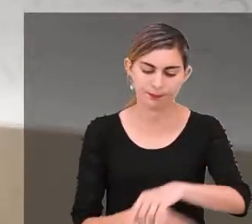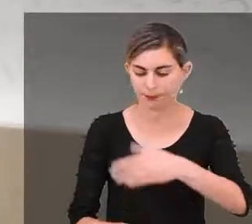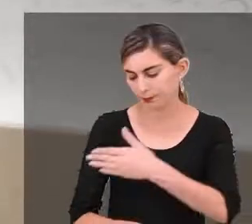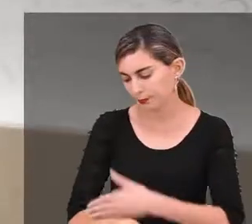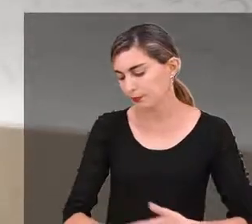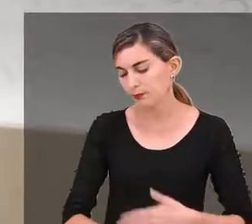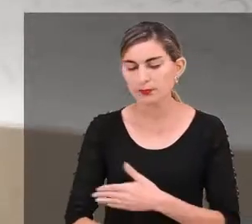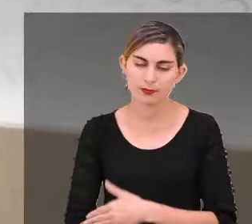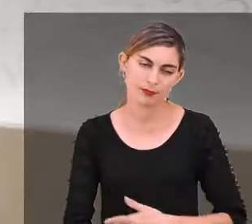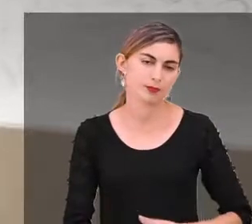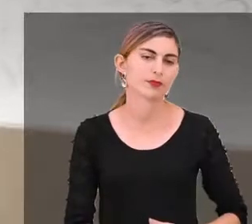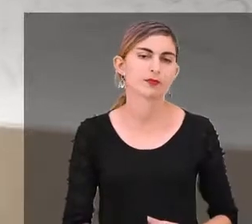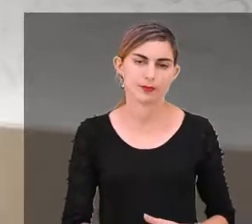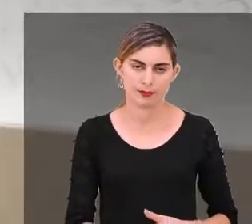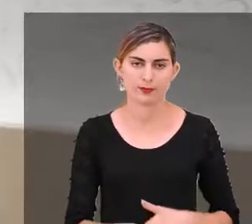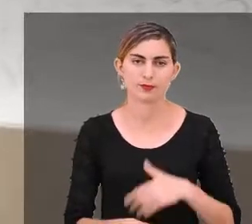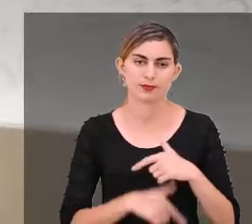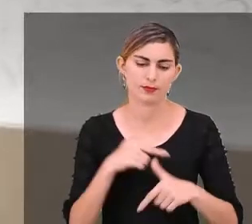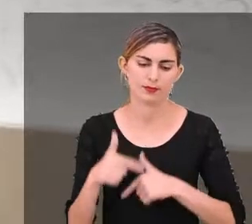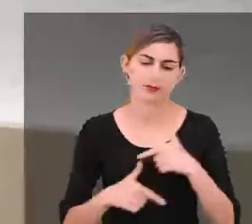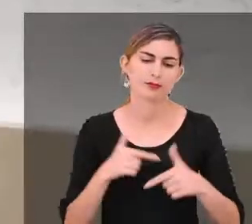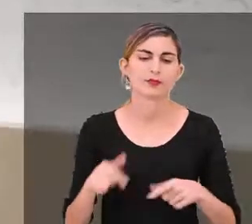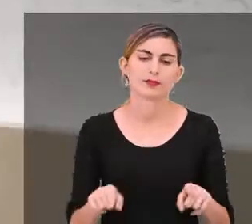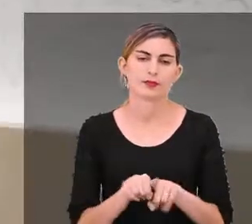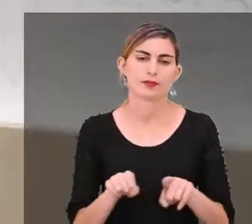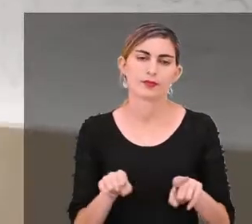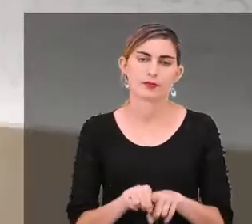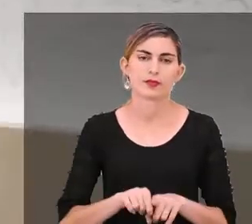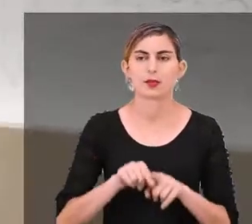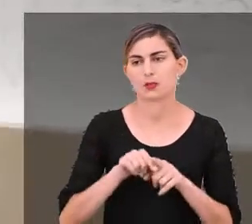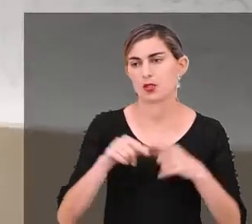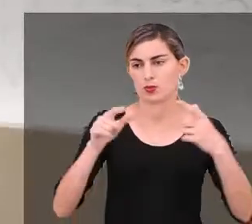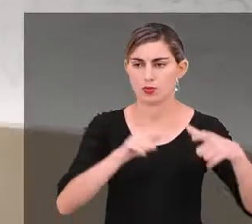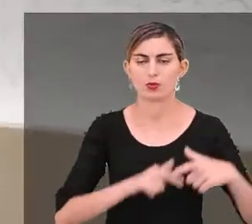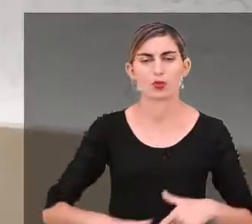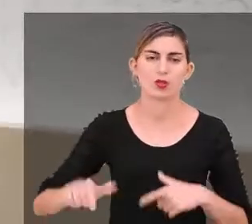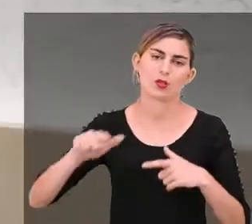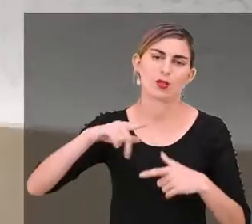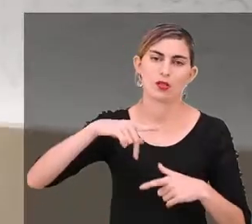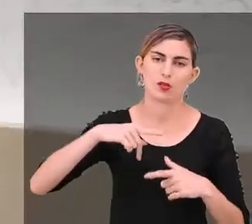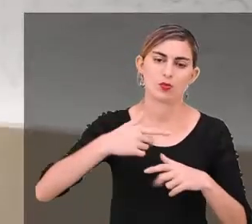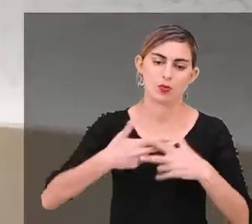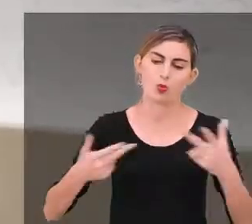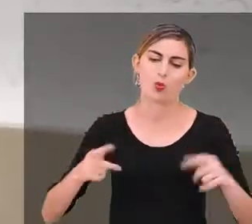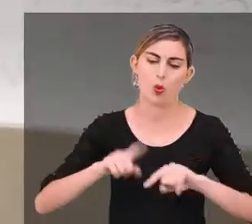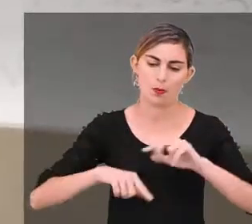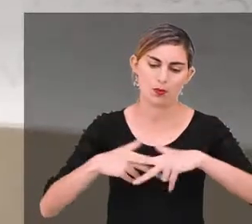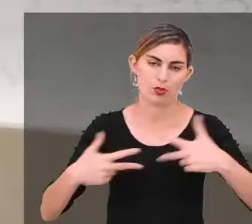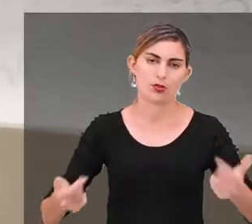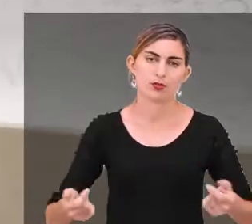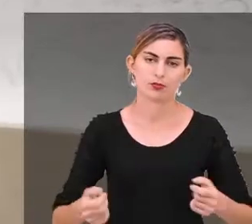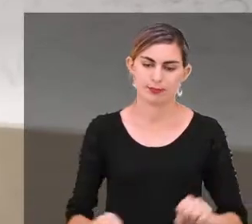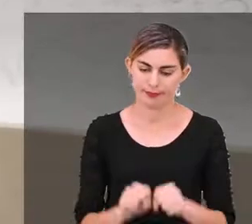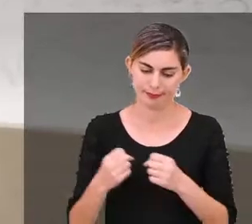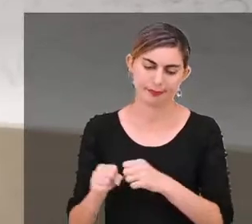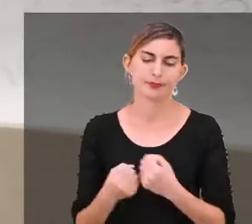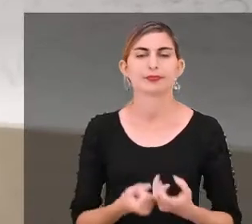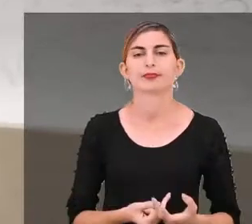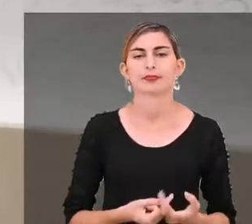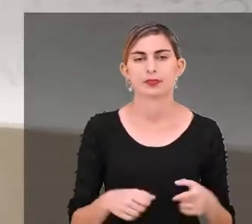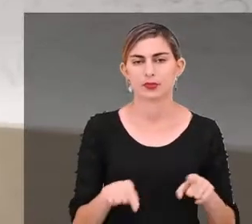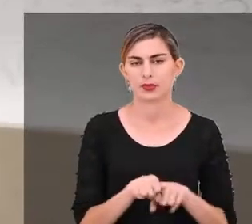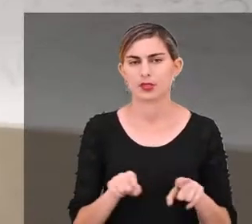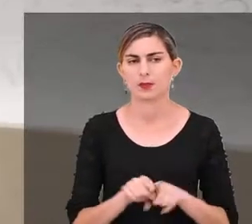lesões físicas ao trabalhador e também ao patrimônio, né? Os objetos quebrados.